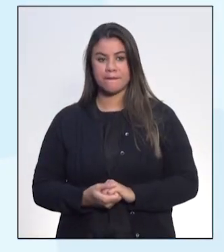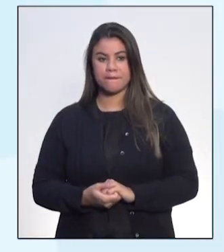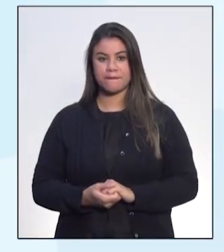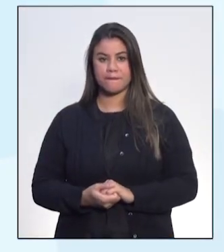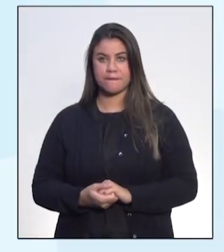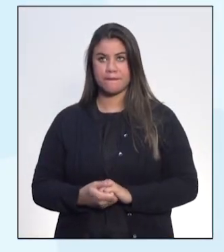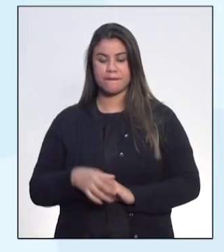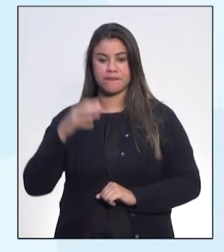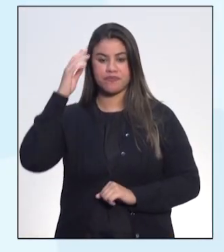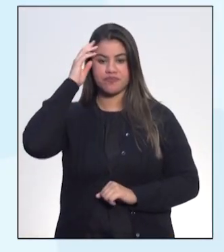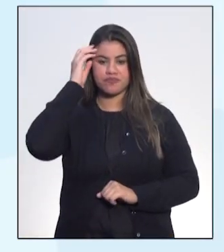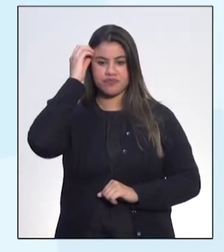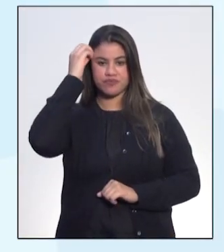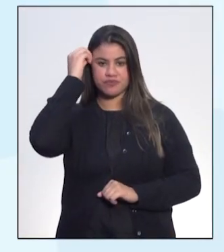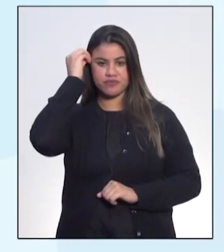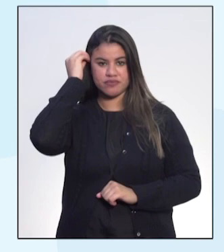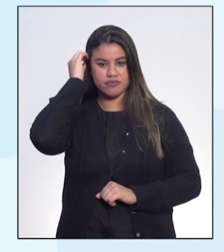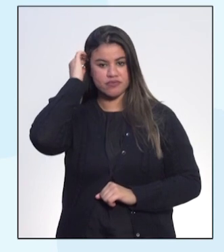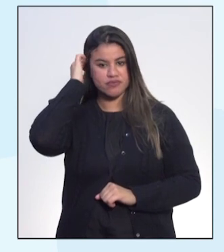Ok?